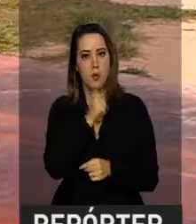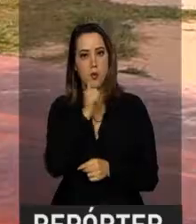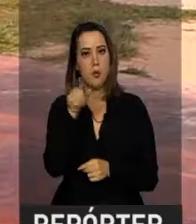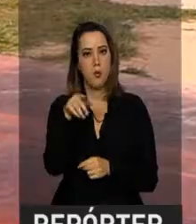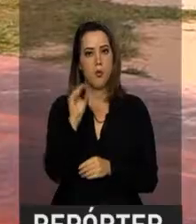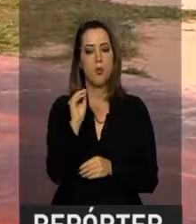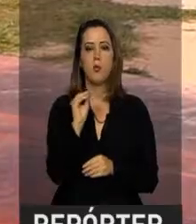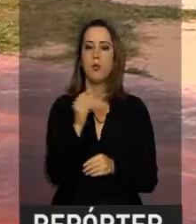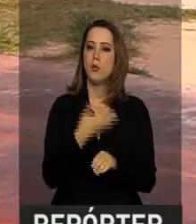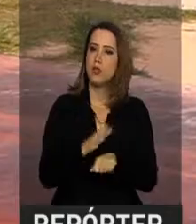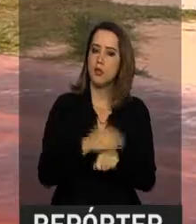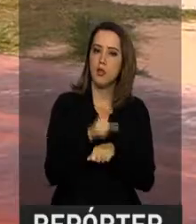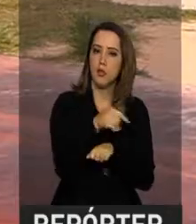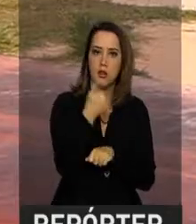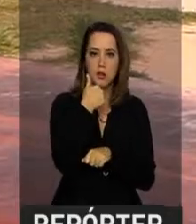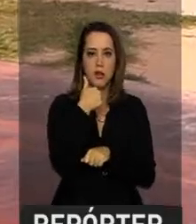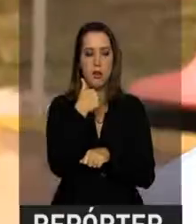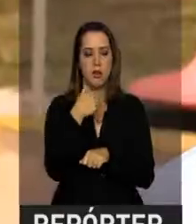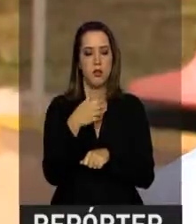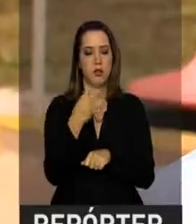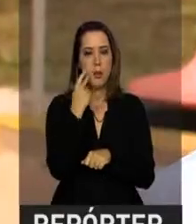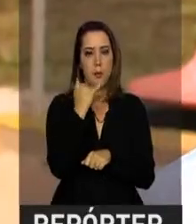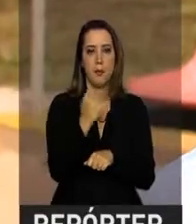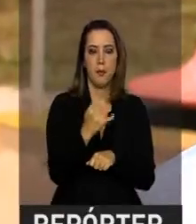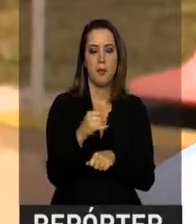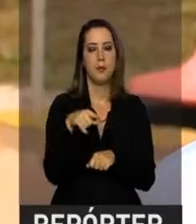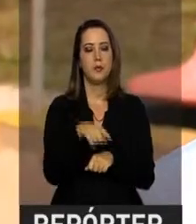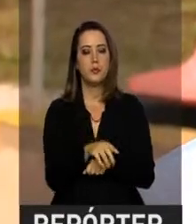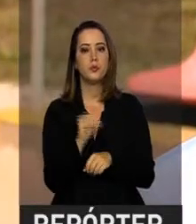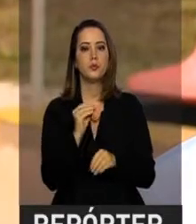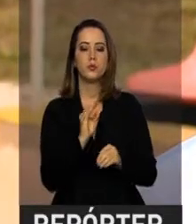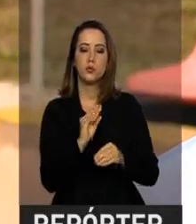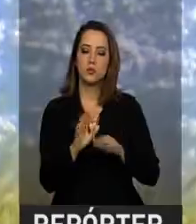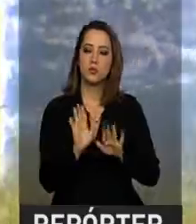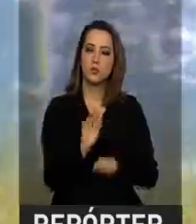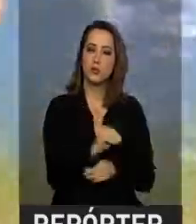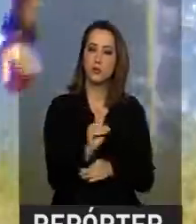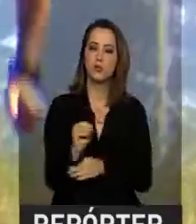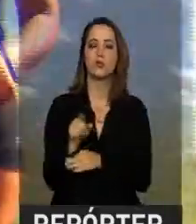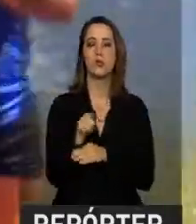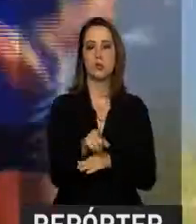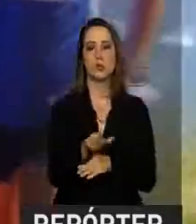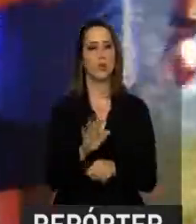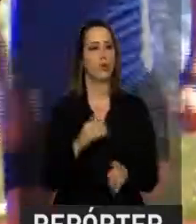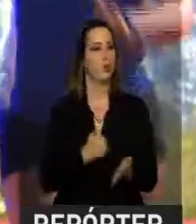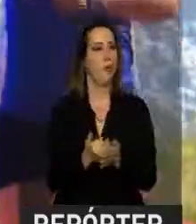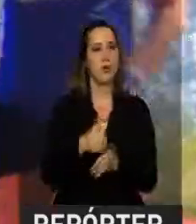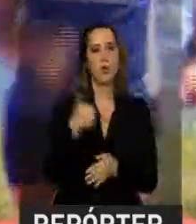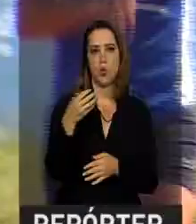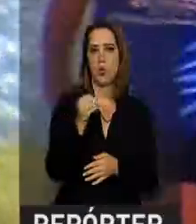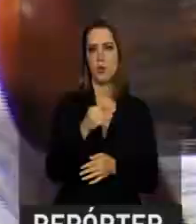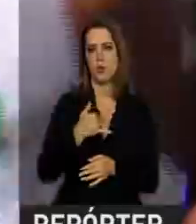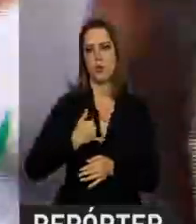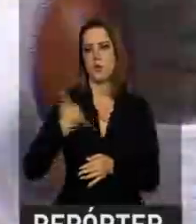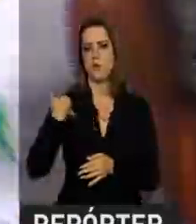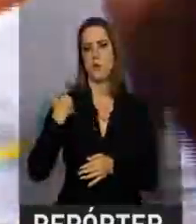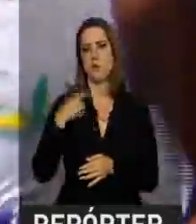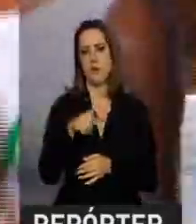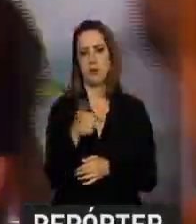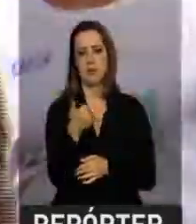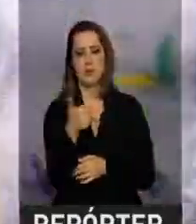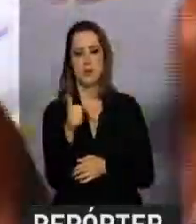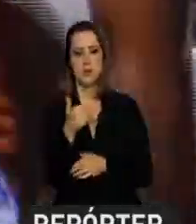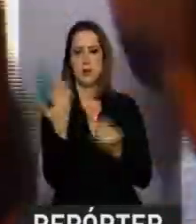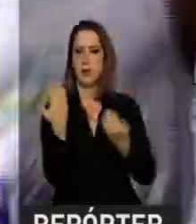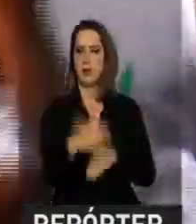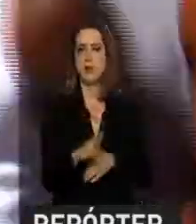joão que hoje é o responsável pelo desempenho do filho nas pistas desde os 10 anos que desde a sua primeira prova